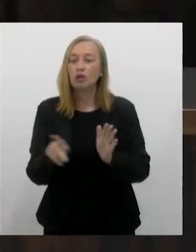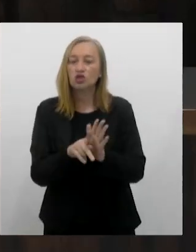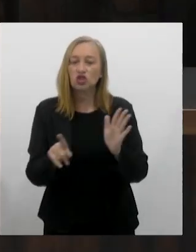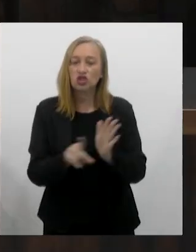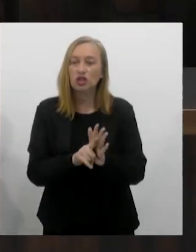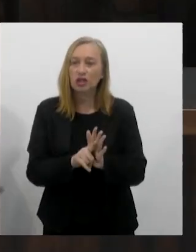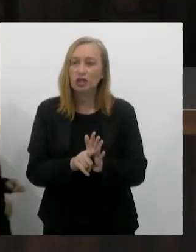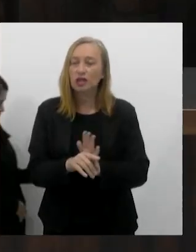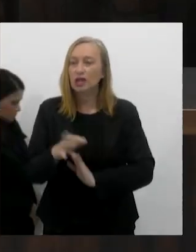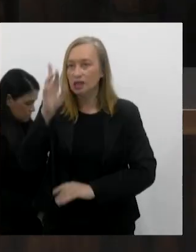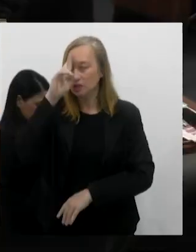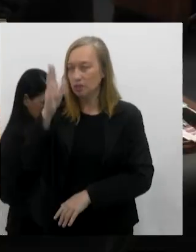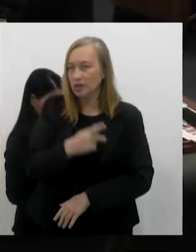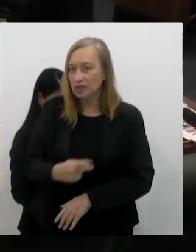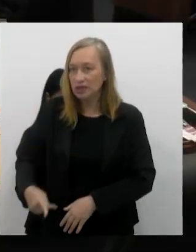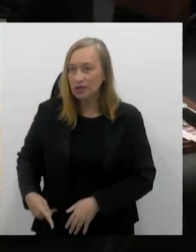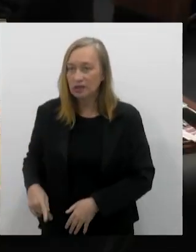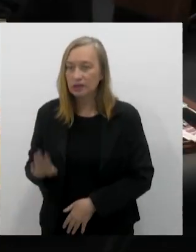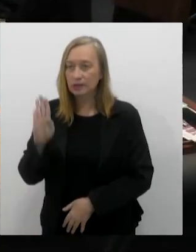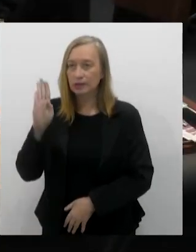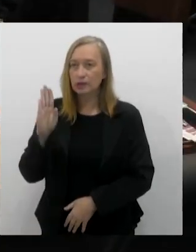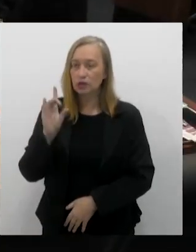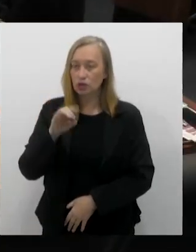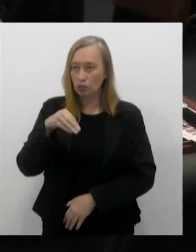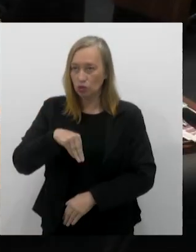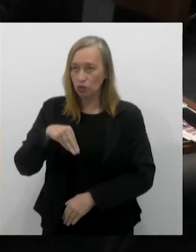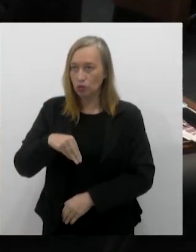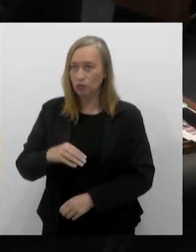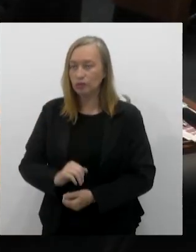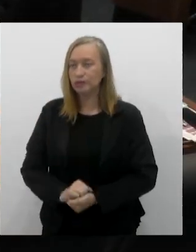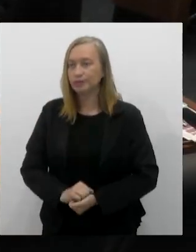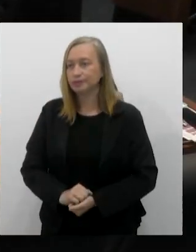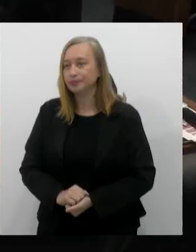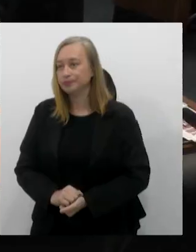Senhor presidente? Só um minutinho.